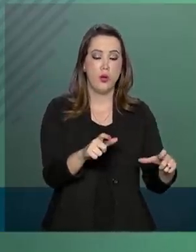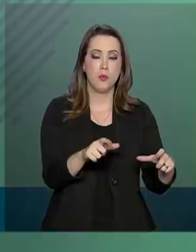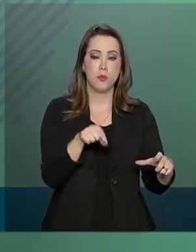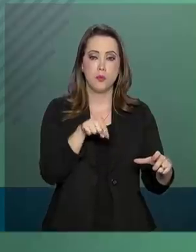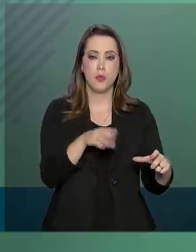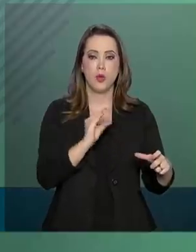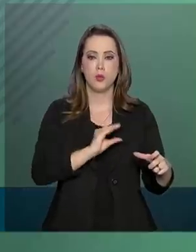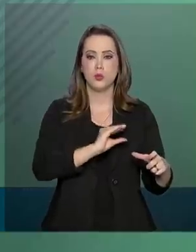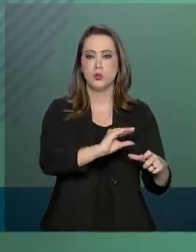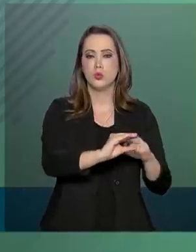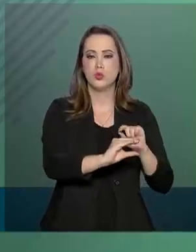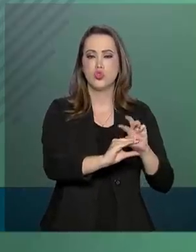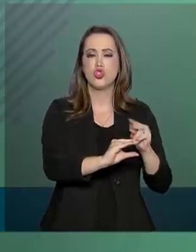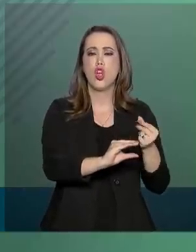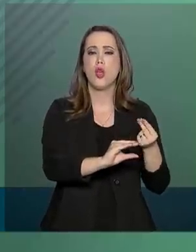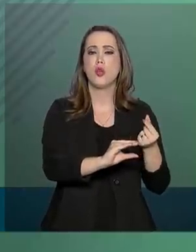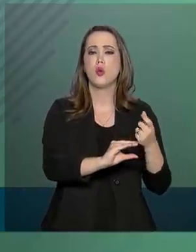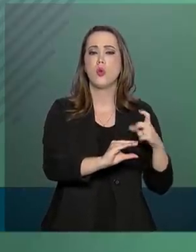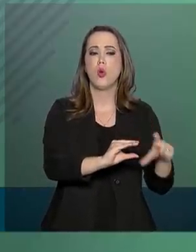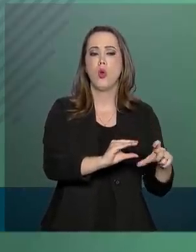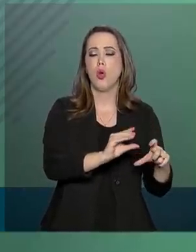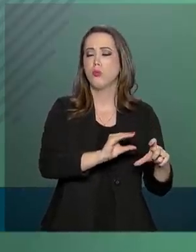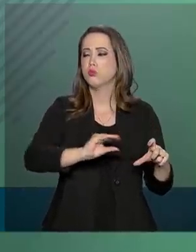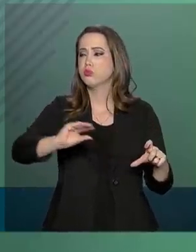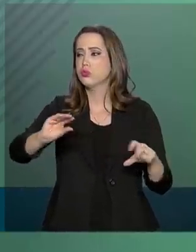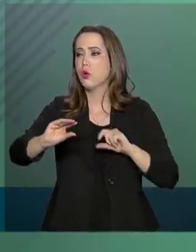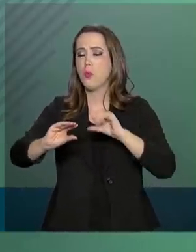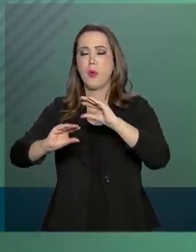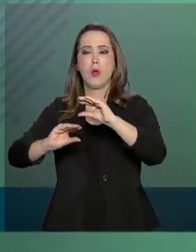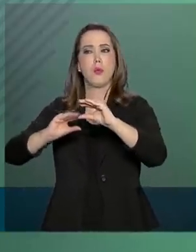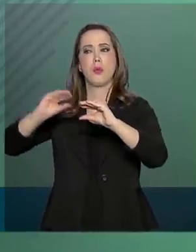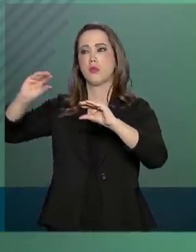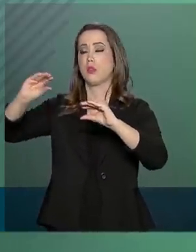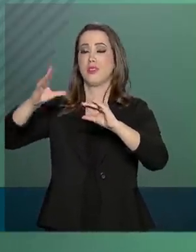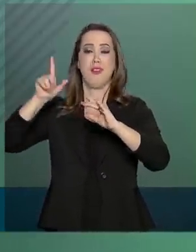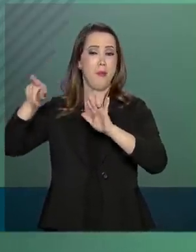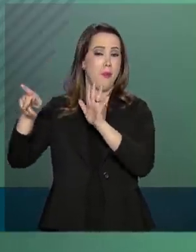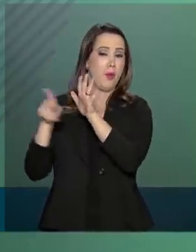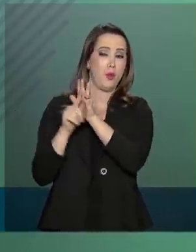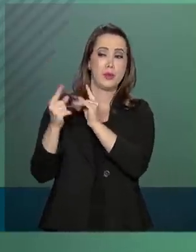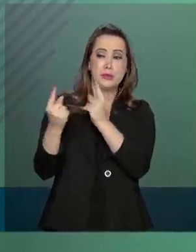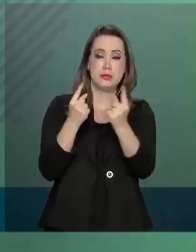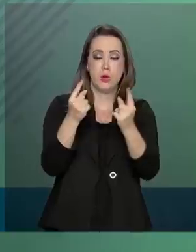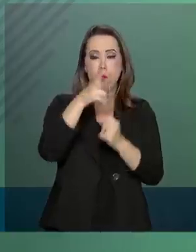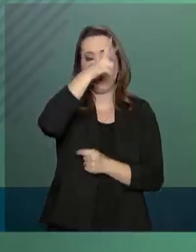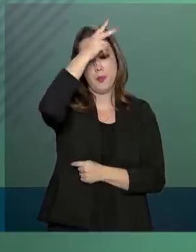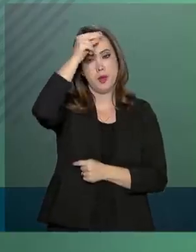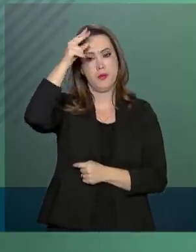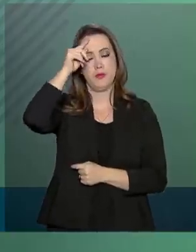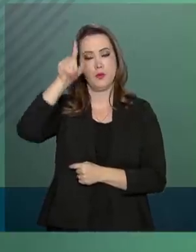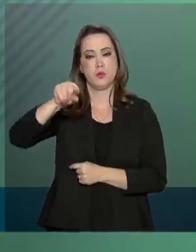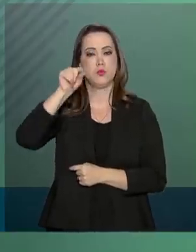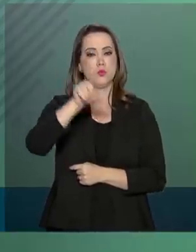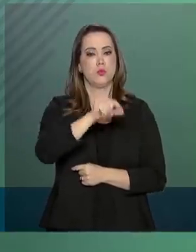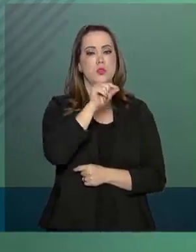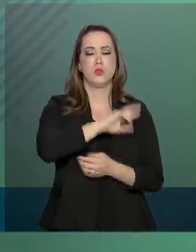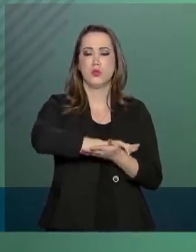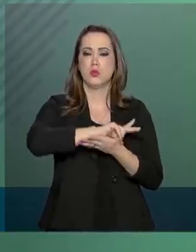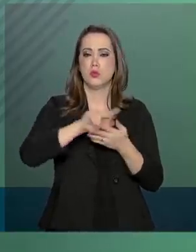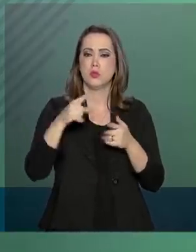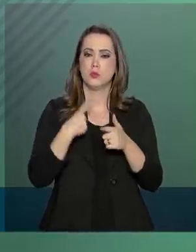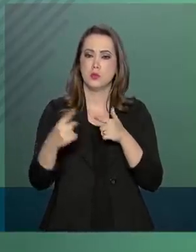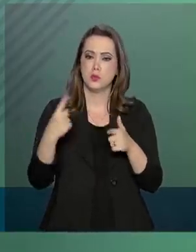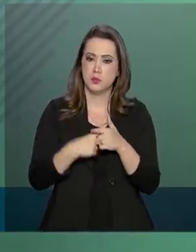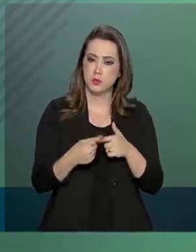aplicar os recursos públicos os prefeitos são vitais para a resolução de diversos problemas